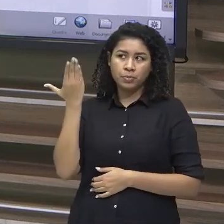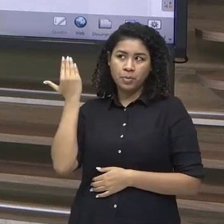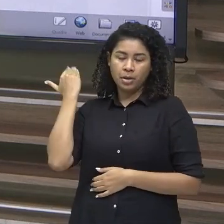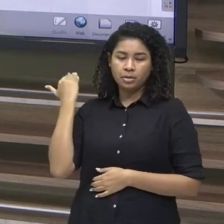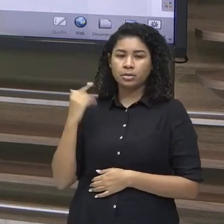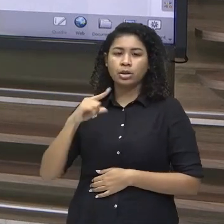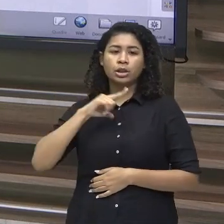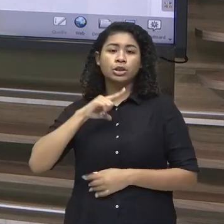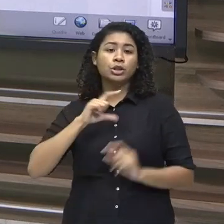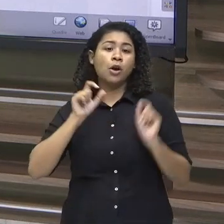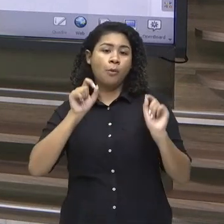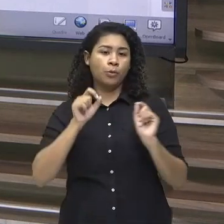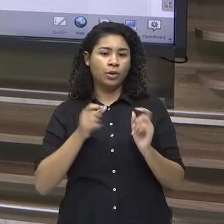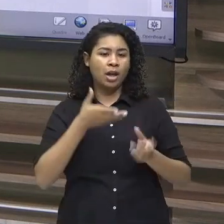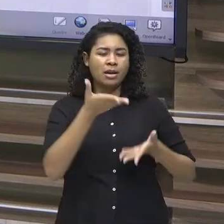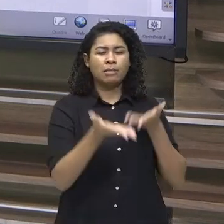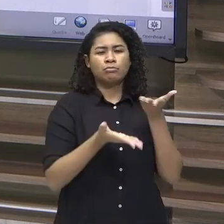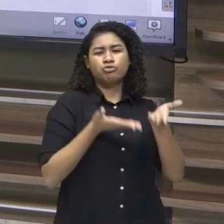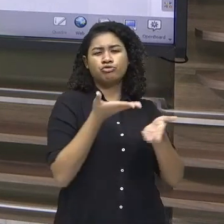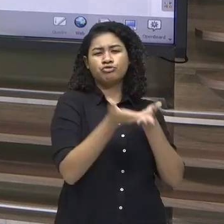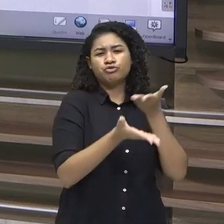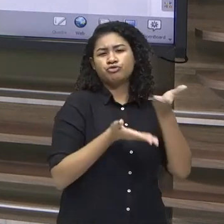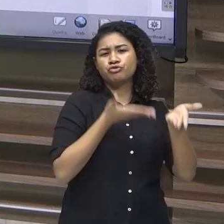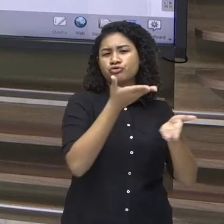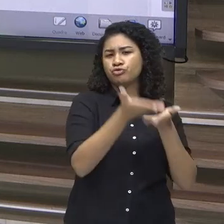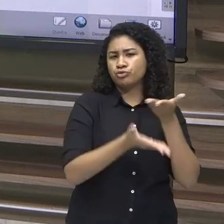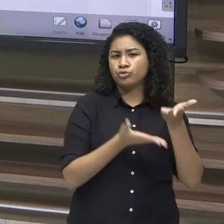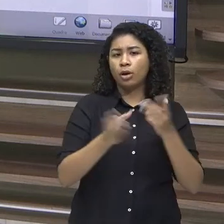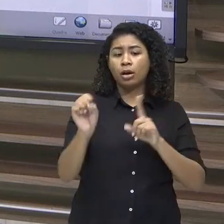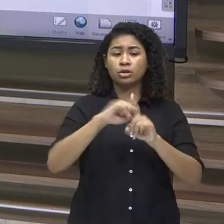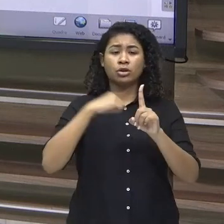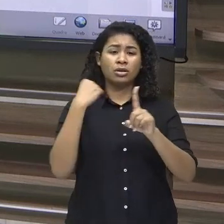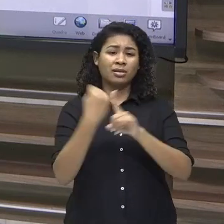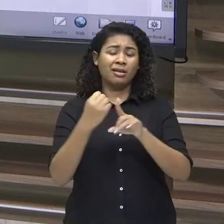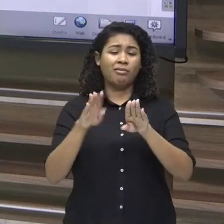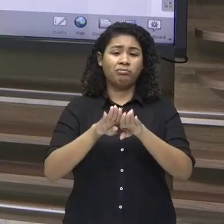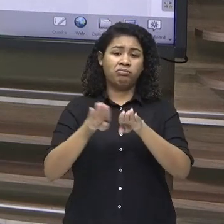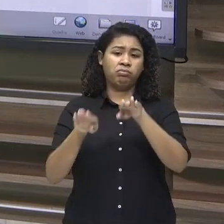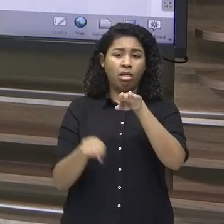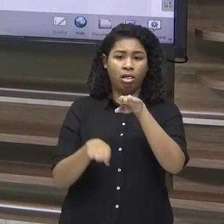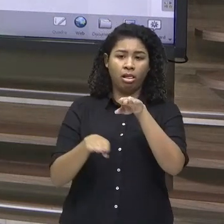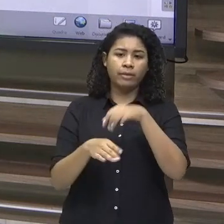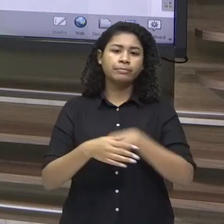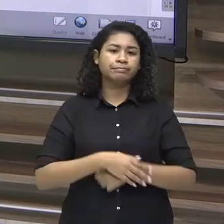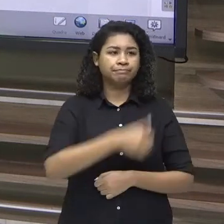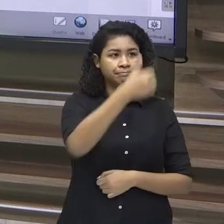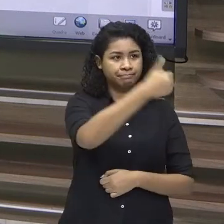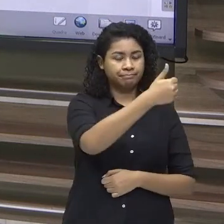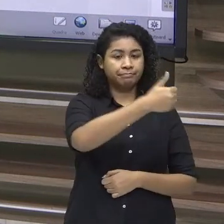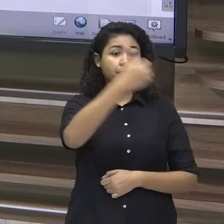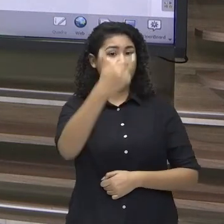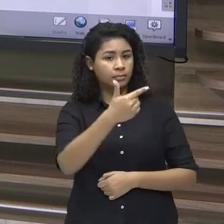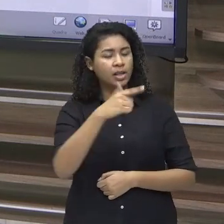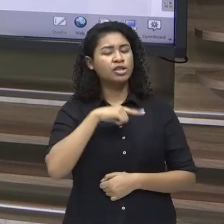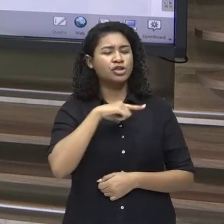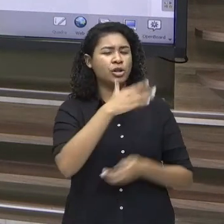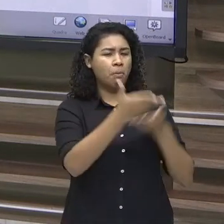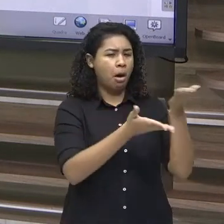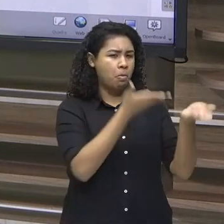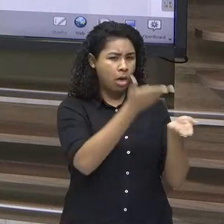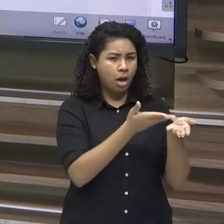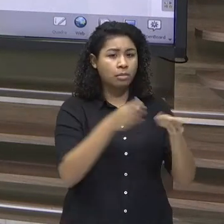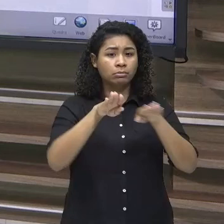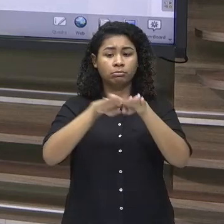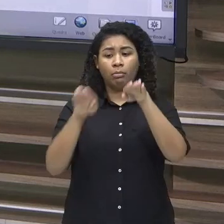era pautado em privilégios e desigualdade. Privilégio do primeiro e segundo estado e desigualdade do